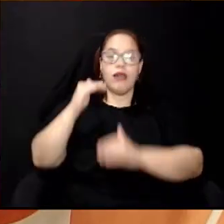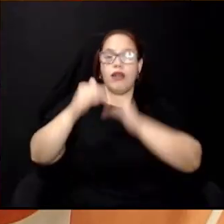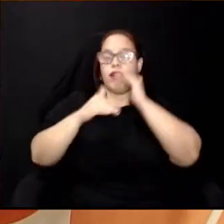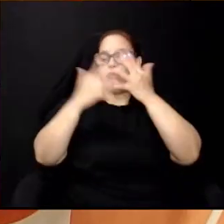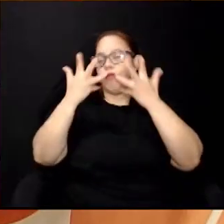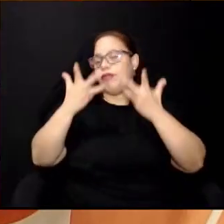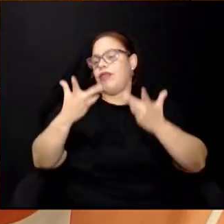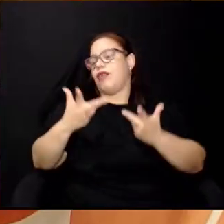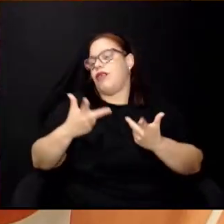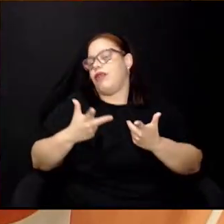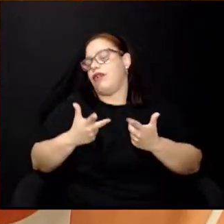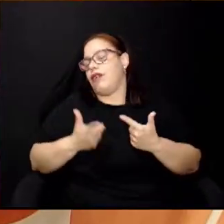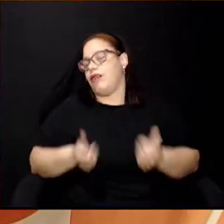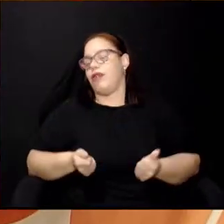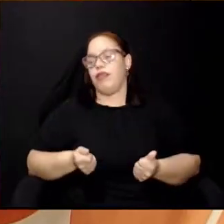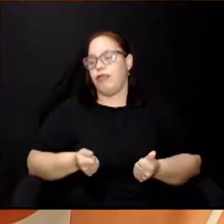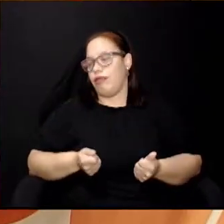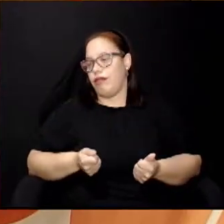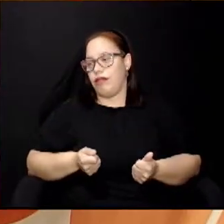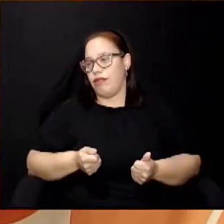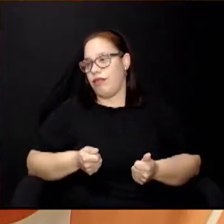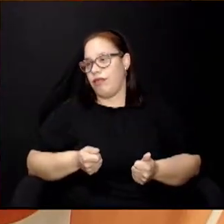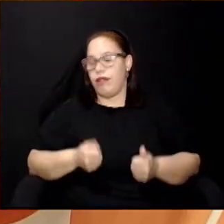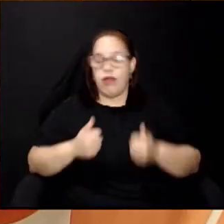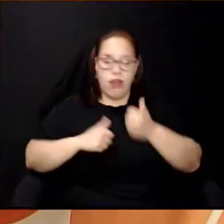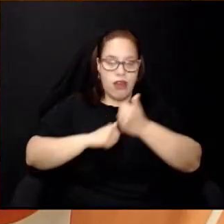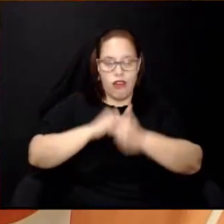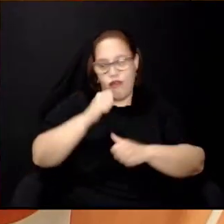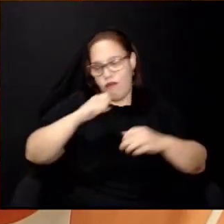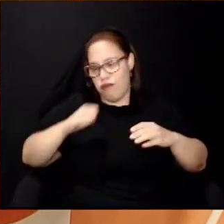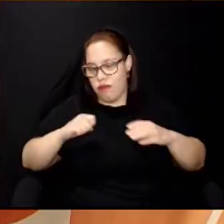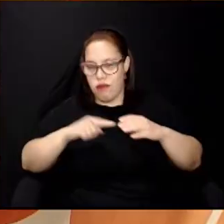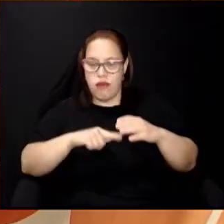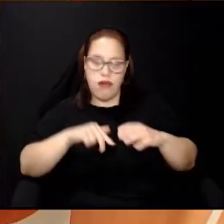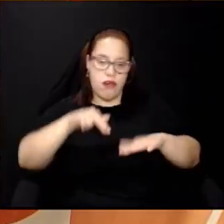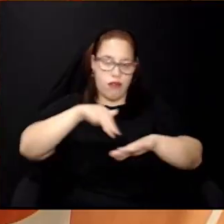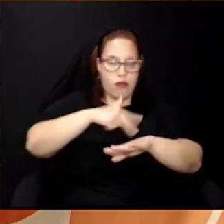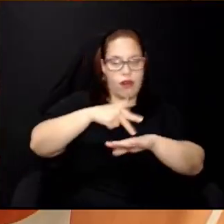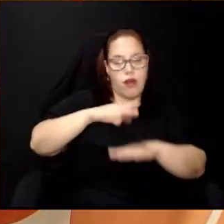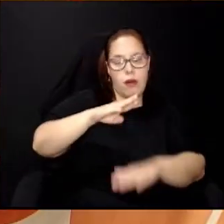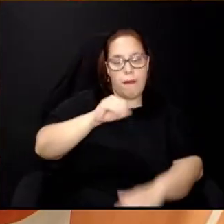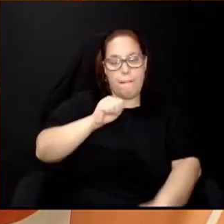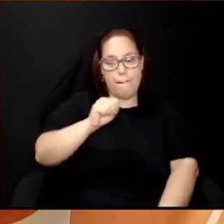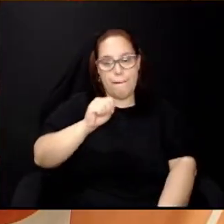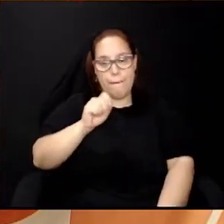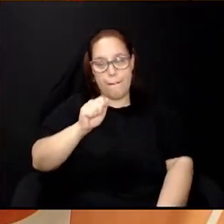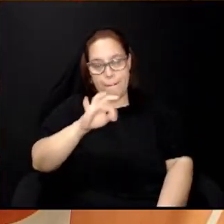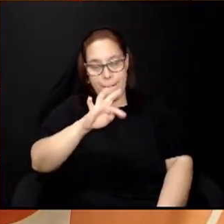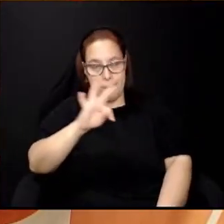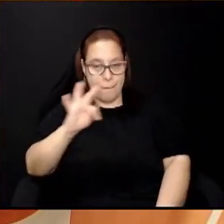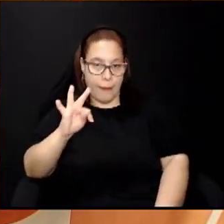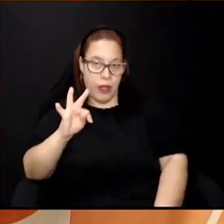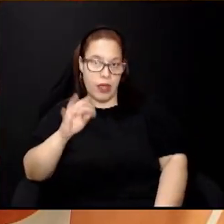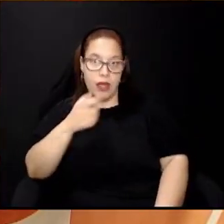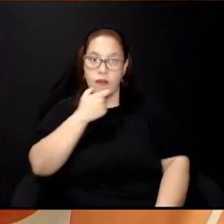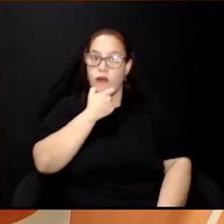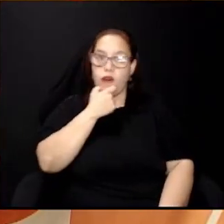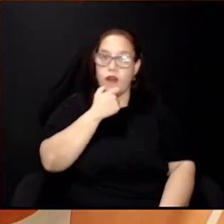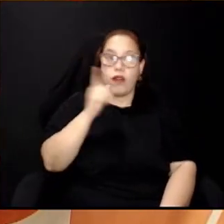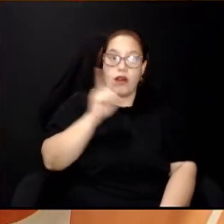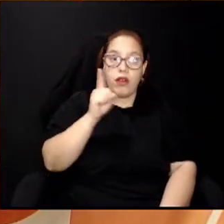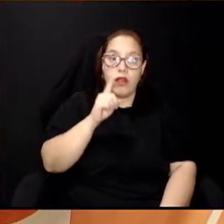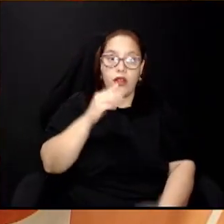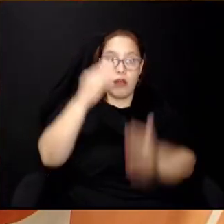que fosse para o futebol, que fosse para o balé, se é uma menina, que fosse fazer um inglês, e não que fosse para